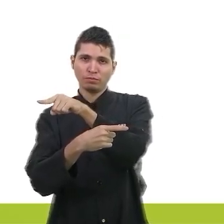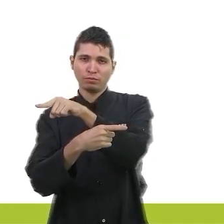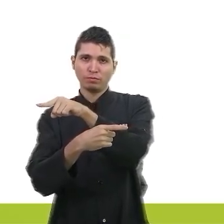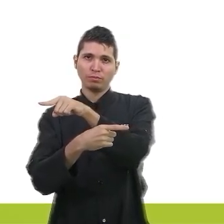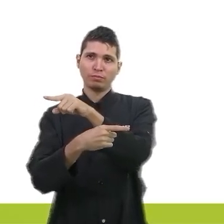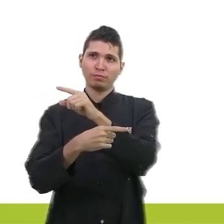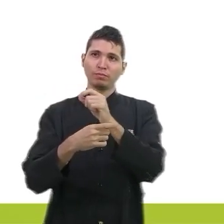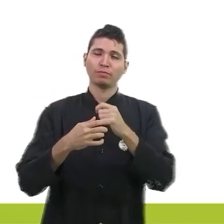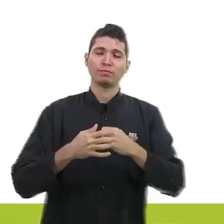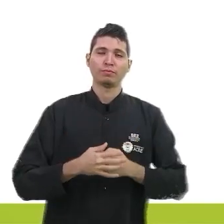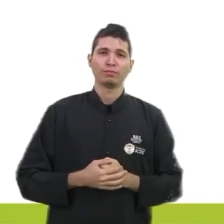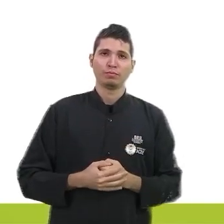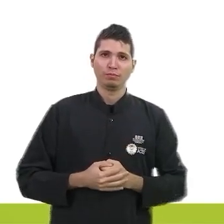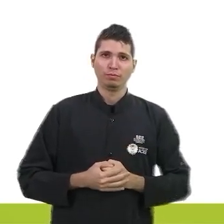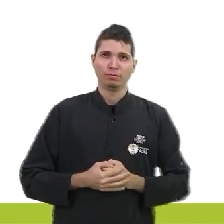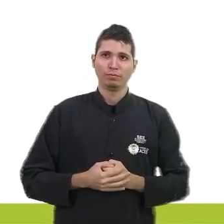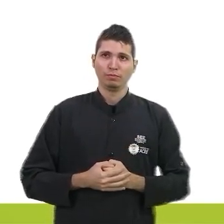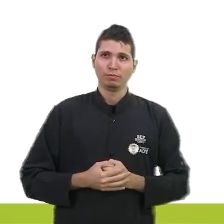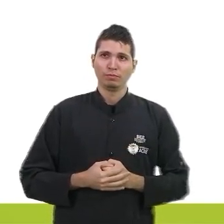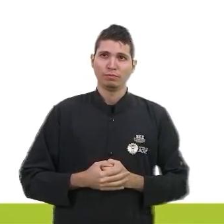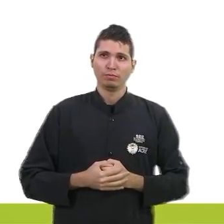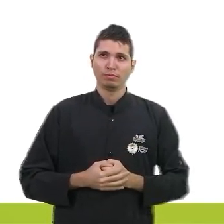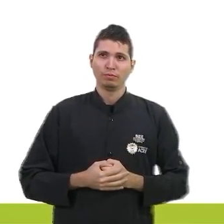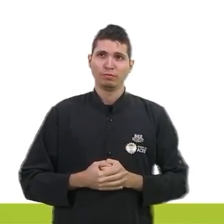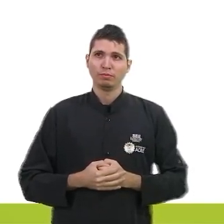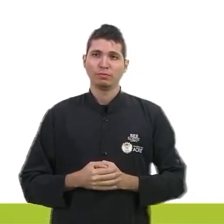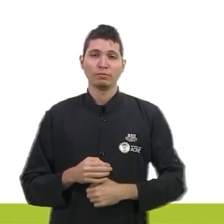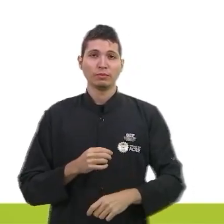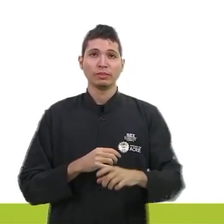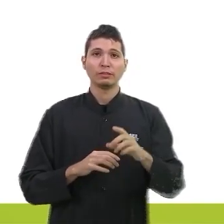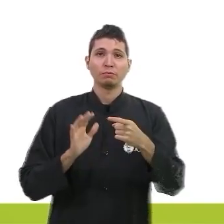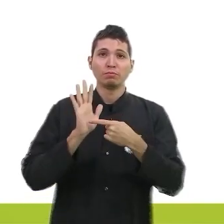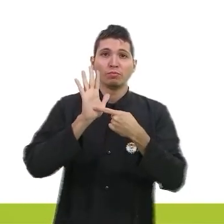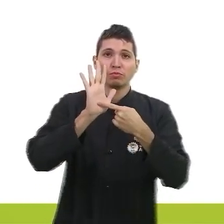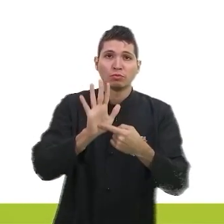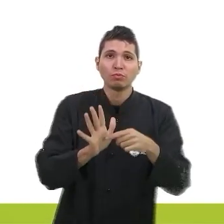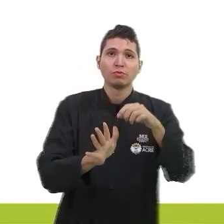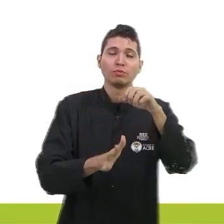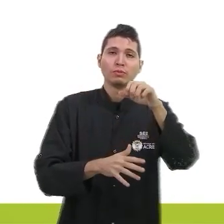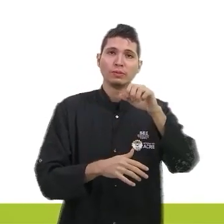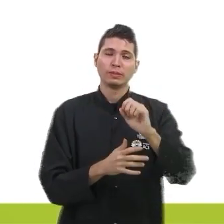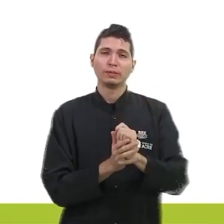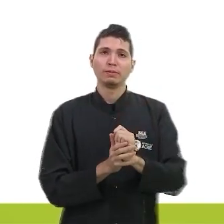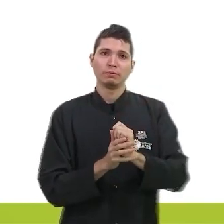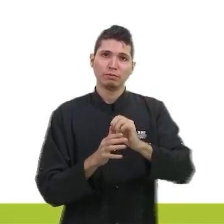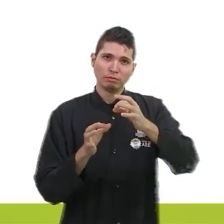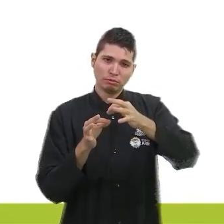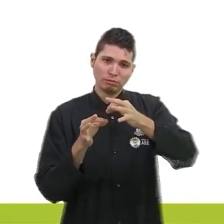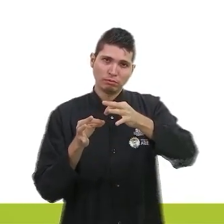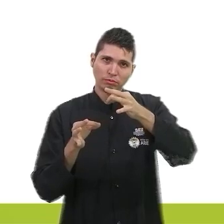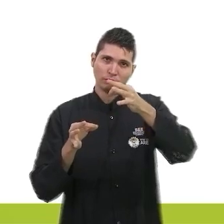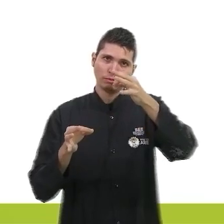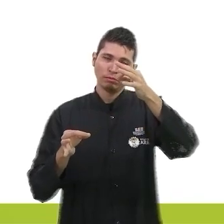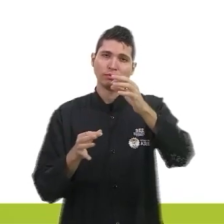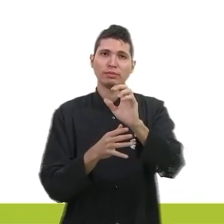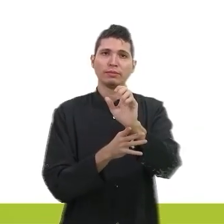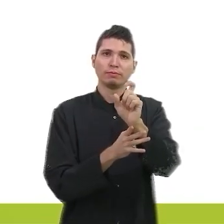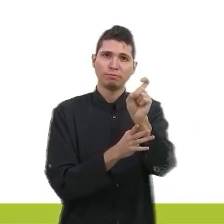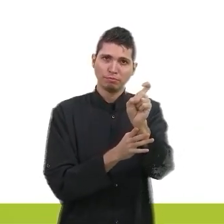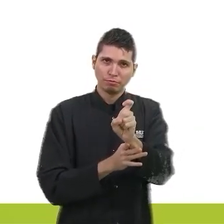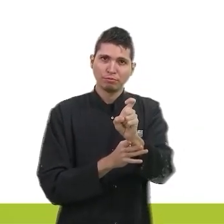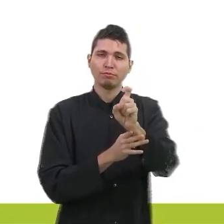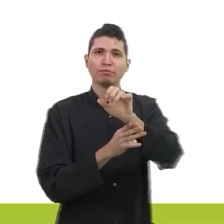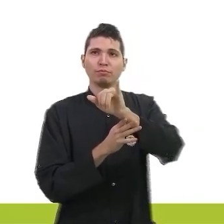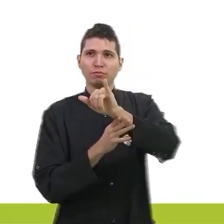reescrevendo agora as coordenadas x e y do ponto P em função desse ângulo aqui, que é o ângulo central correspondente